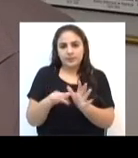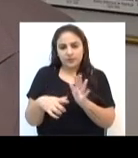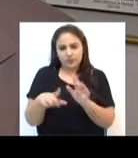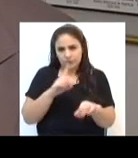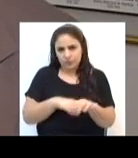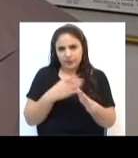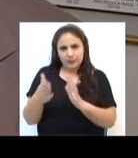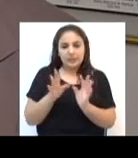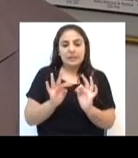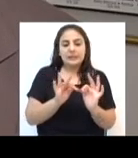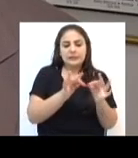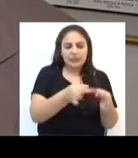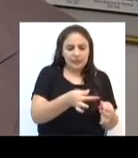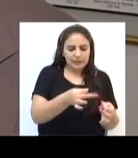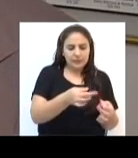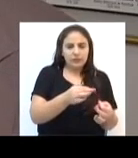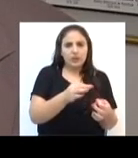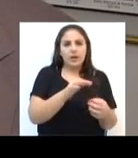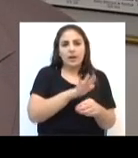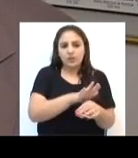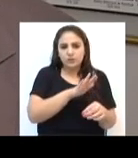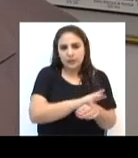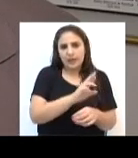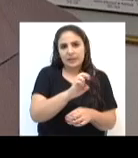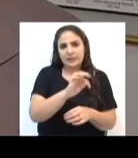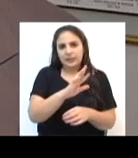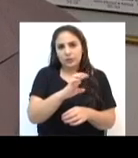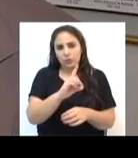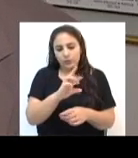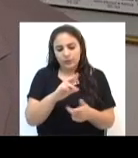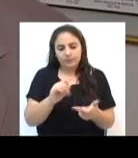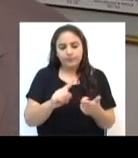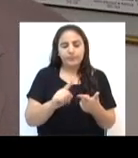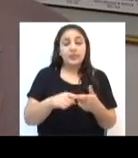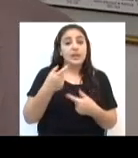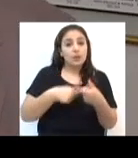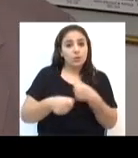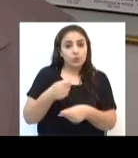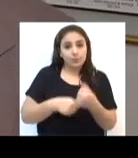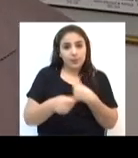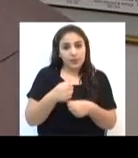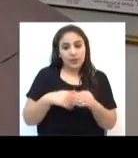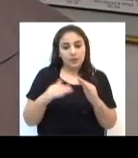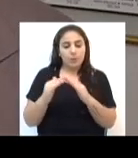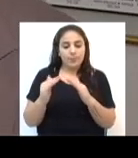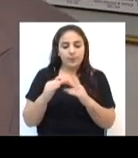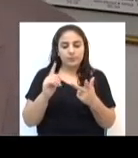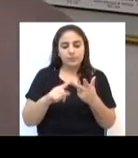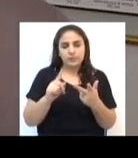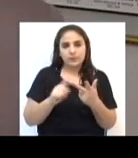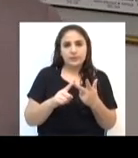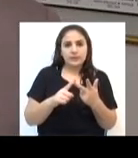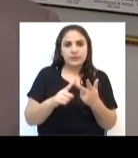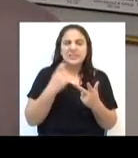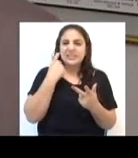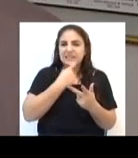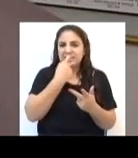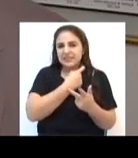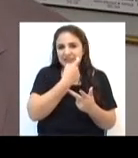de 16 anos dos noticiários, de que matou, de que fica impune, de que nada faz, nós temos